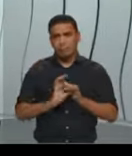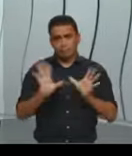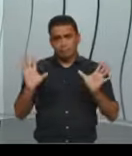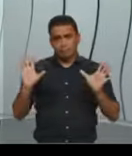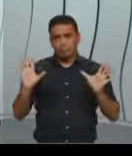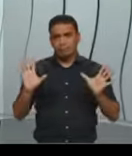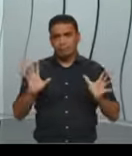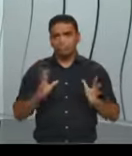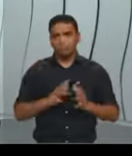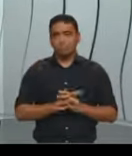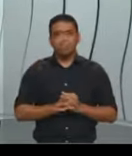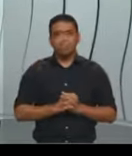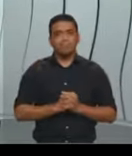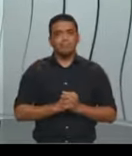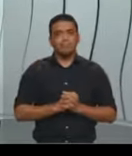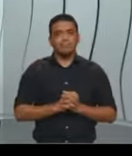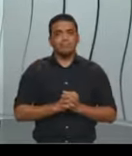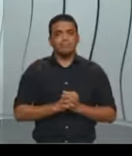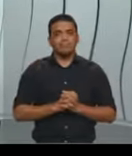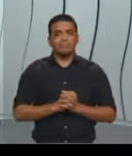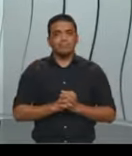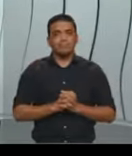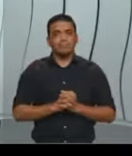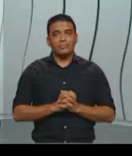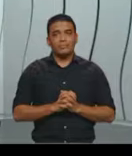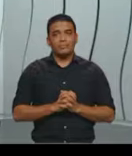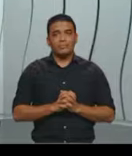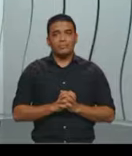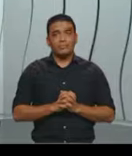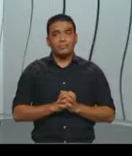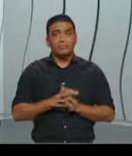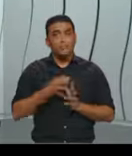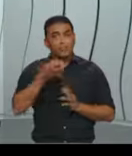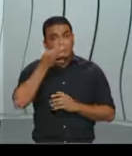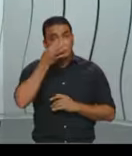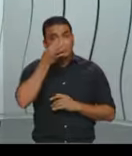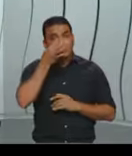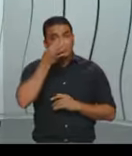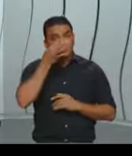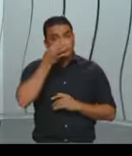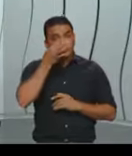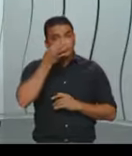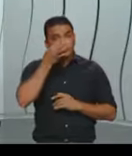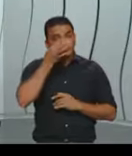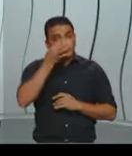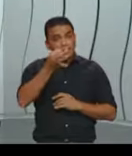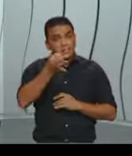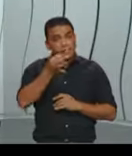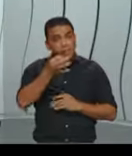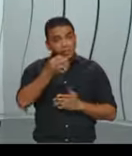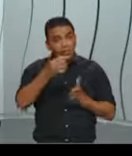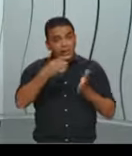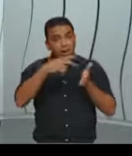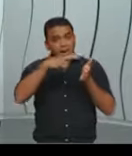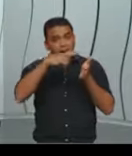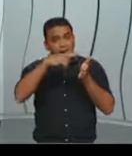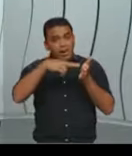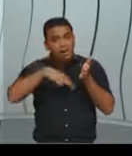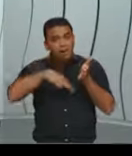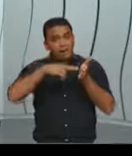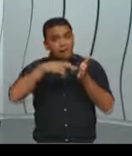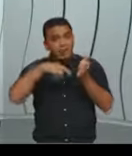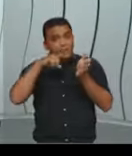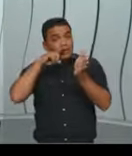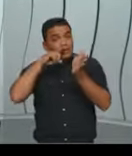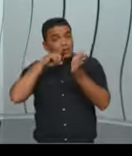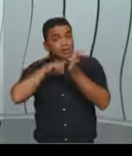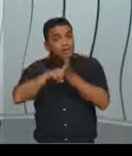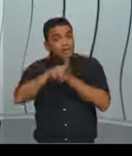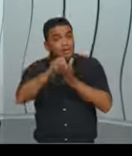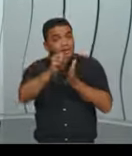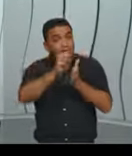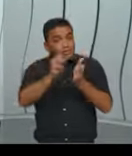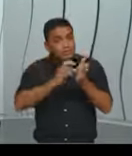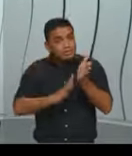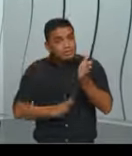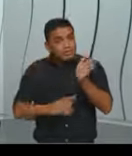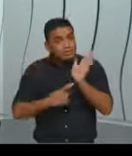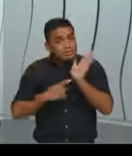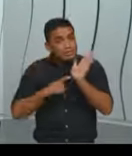Beleza? Se atenha ao que está sendo pedido nos